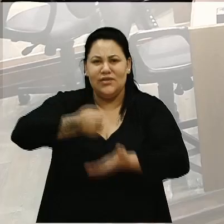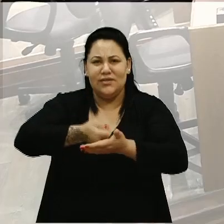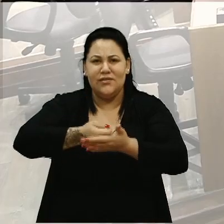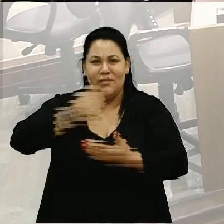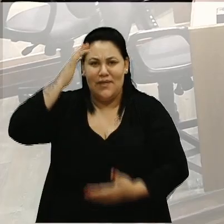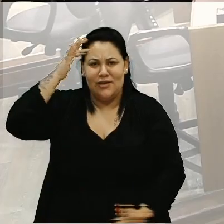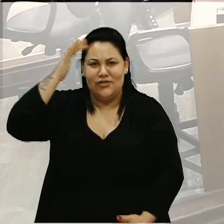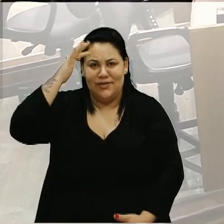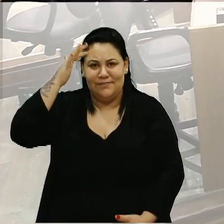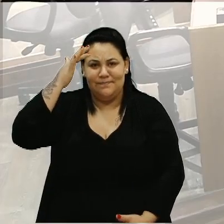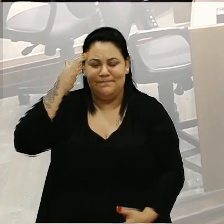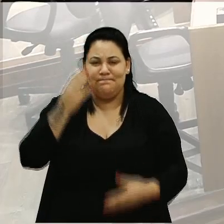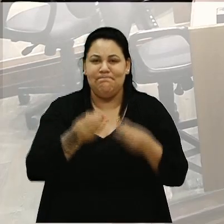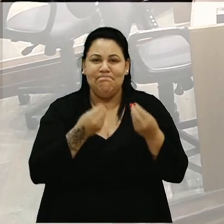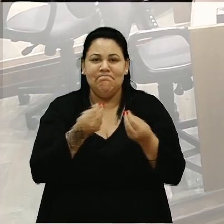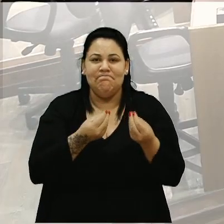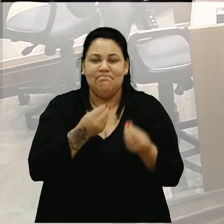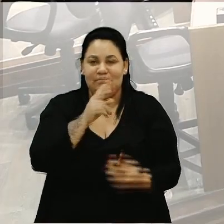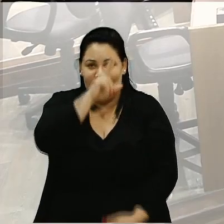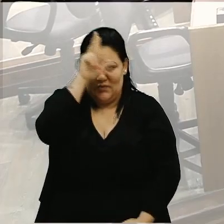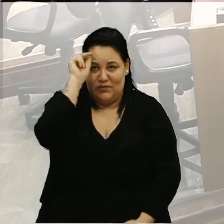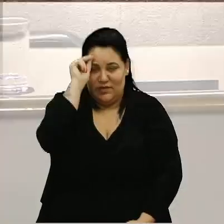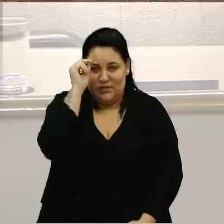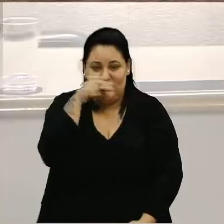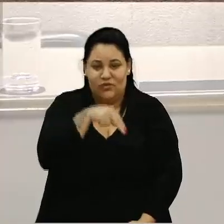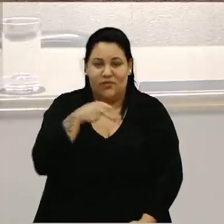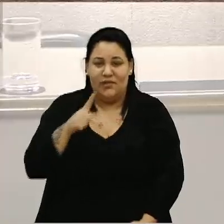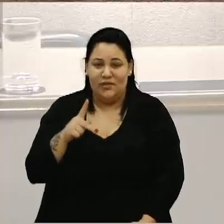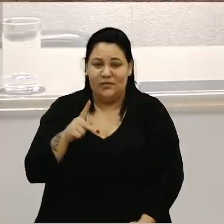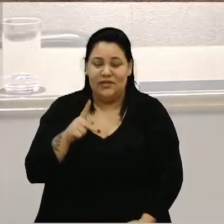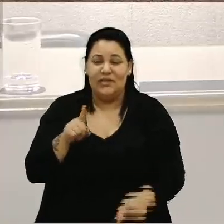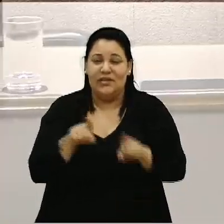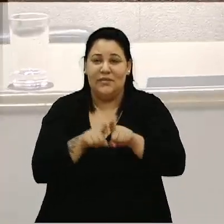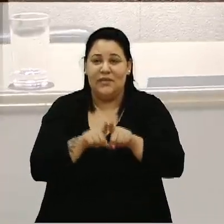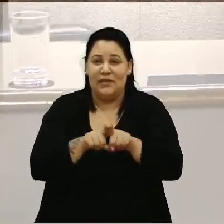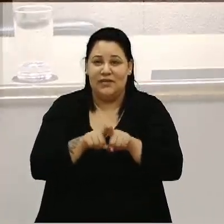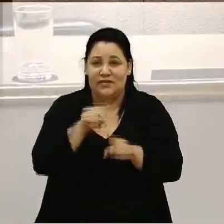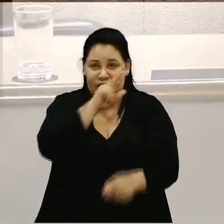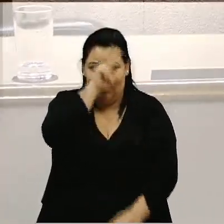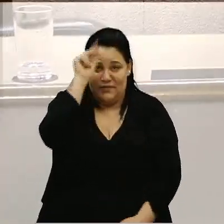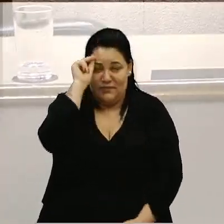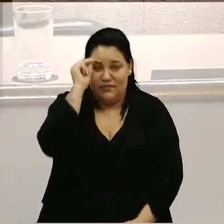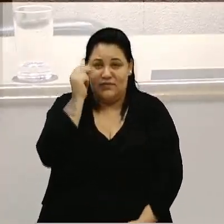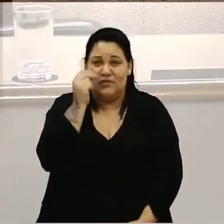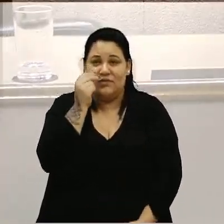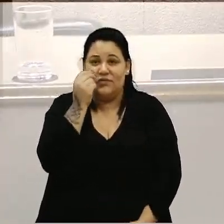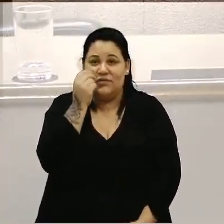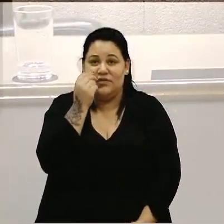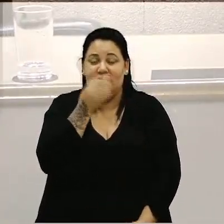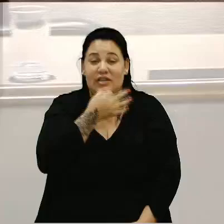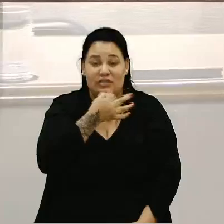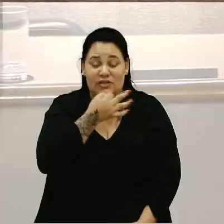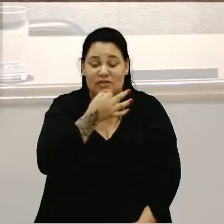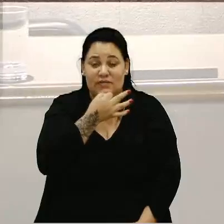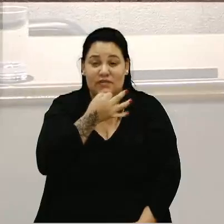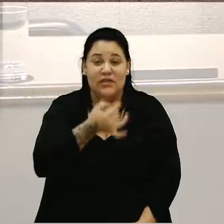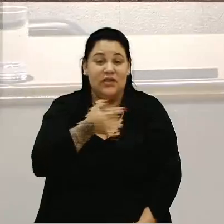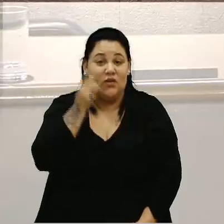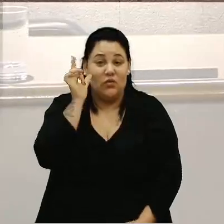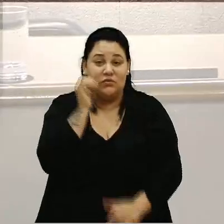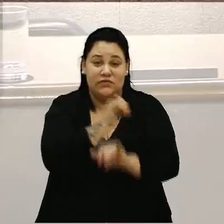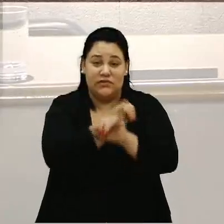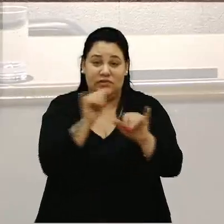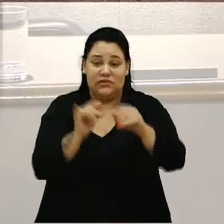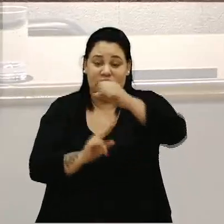situação do prefeito de Nova Petrópolis e a situação do prefeito de Caxias, que ontem anunciaram que a